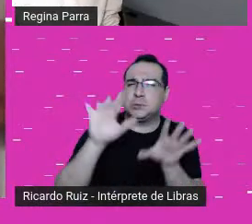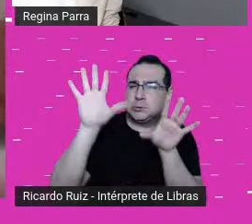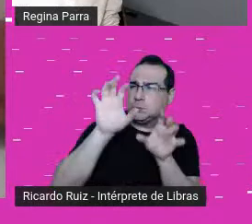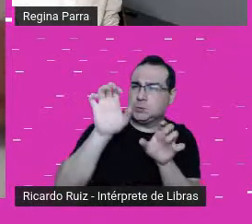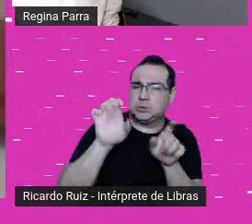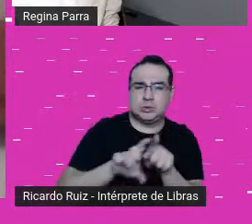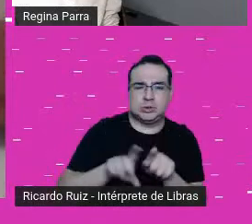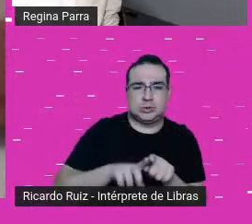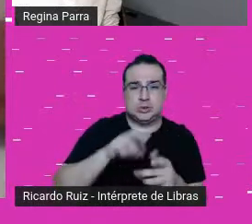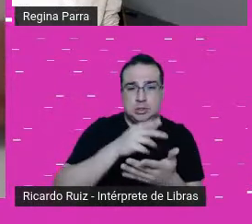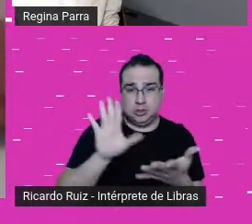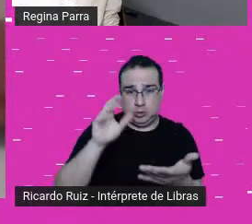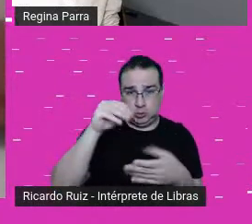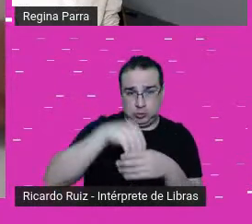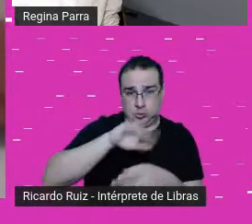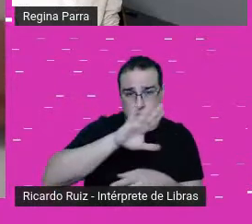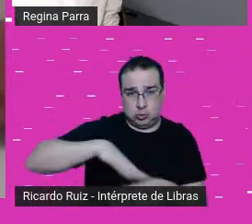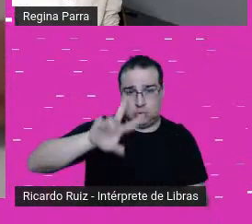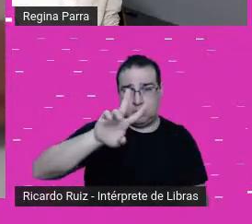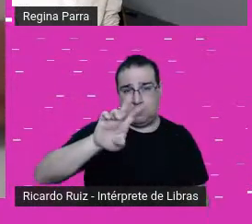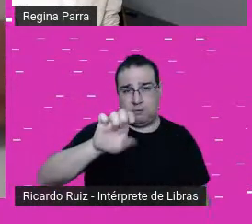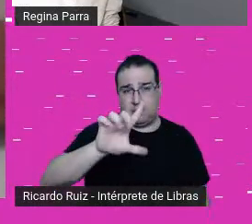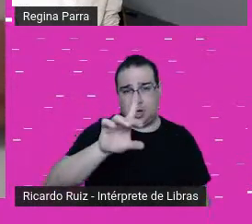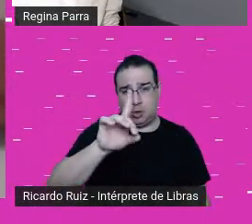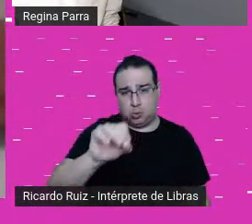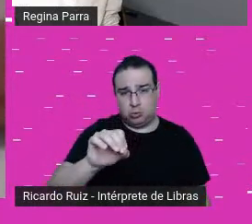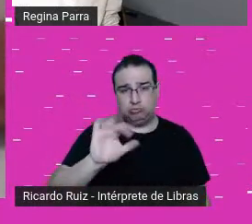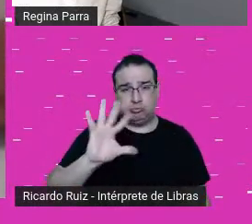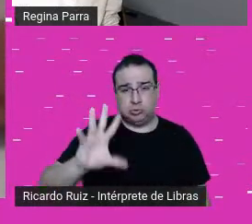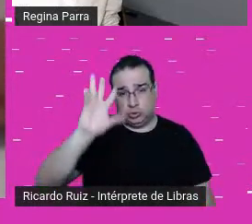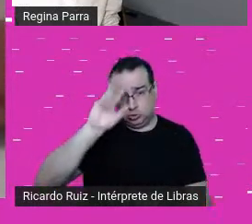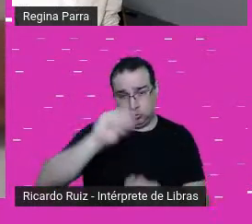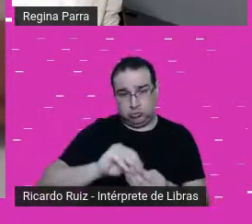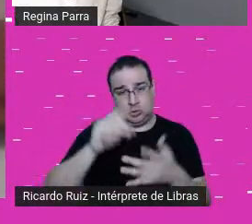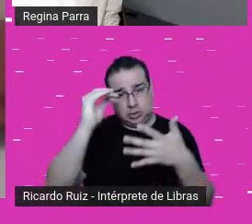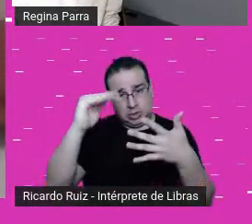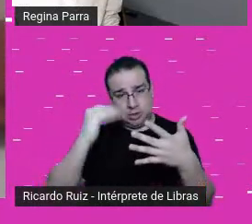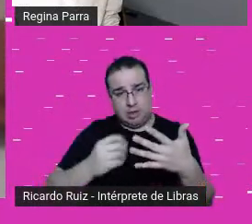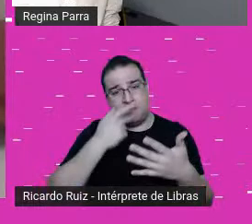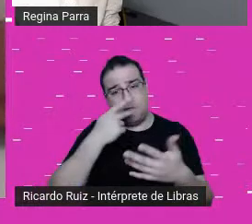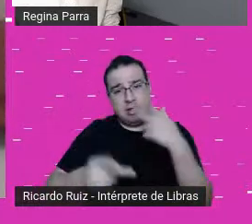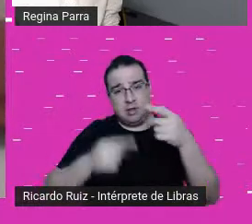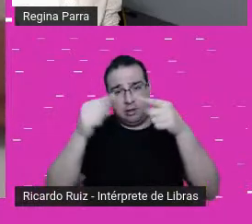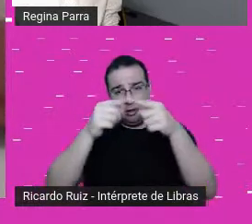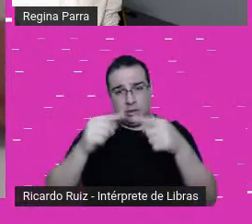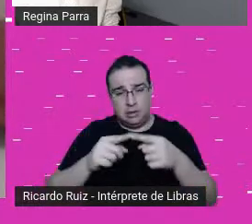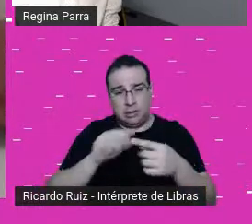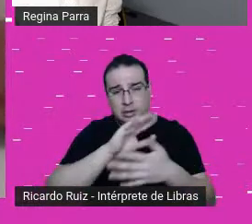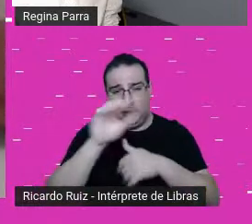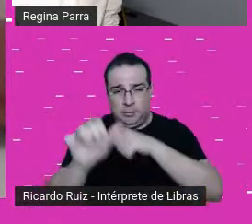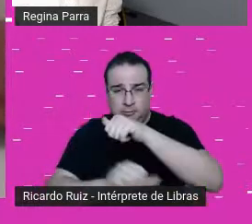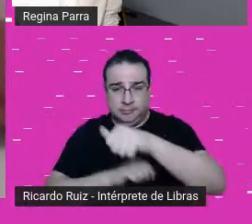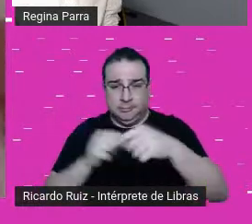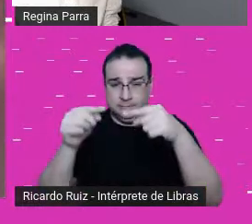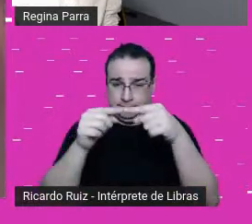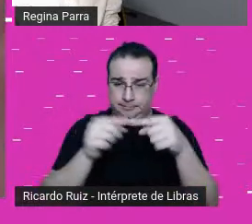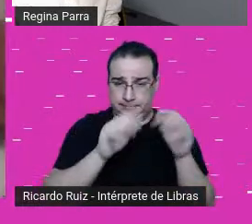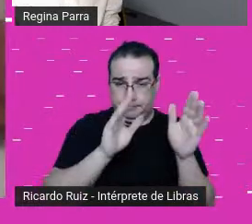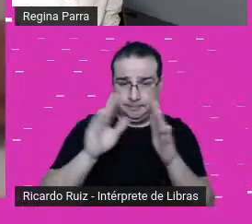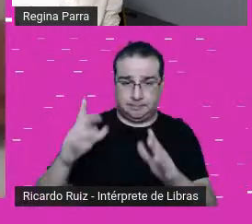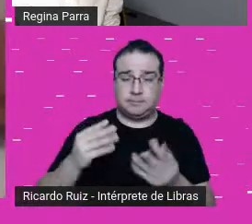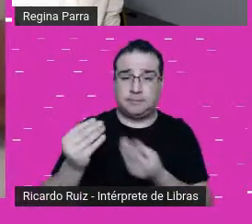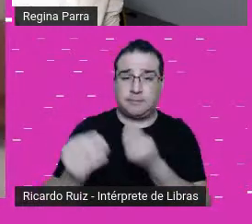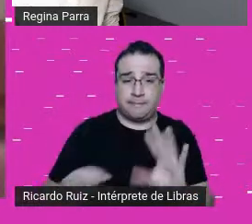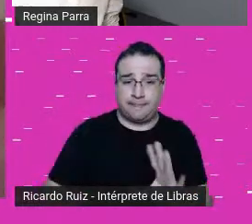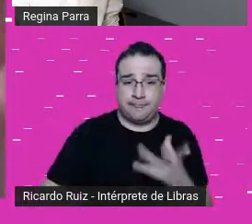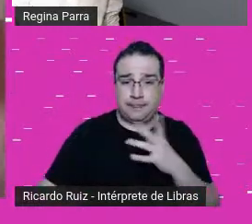enfim, e na síntese de todos os elementos, se você puder falar um pouco dessa trajetória, né, de como